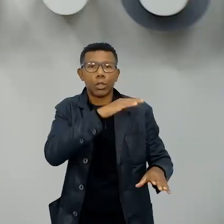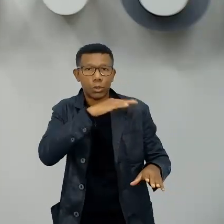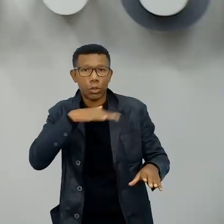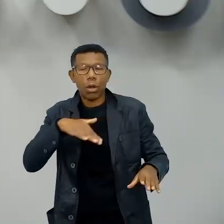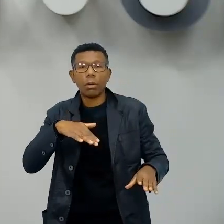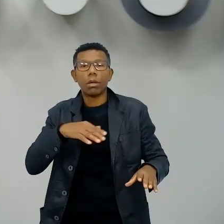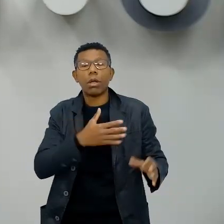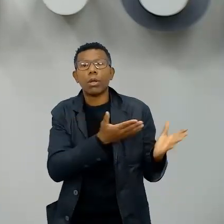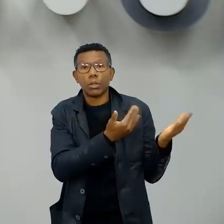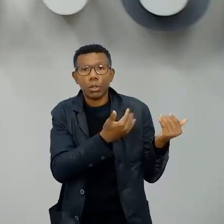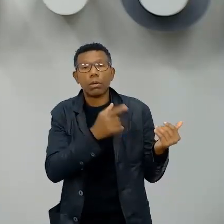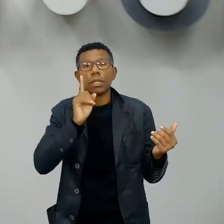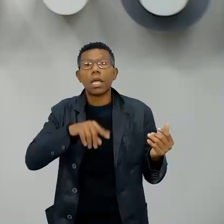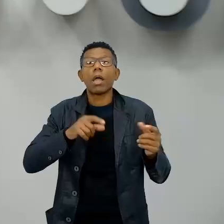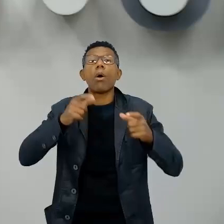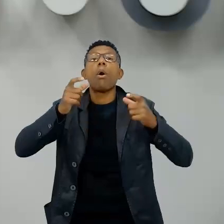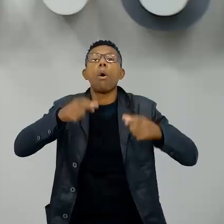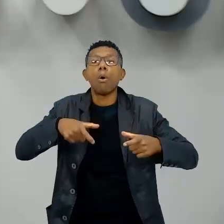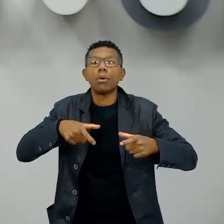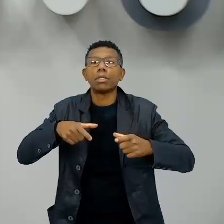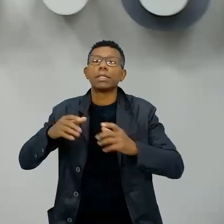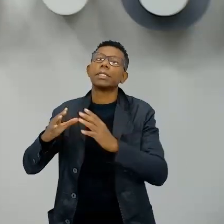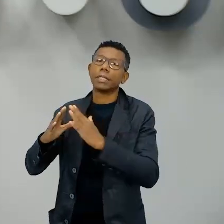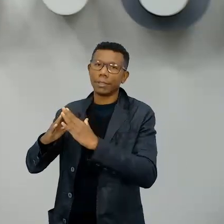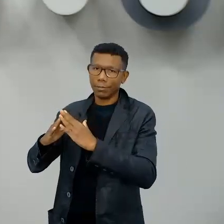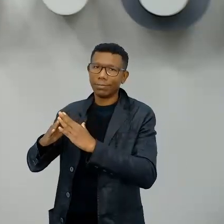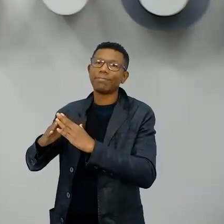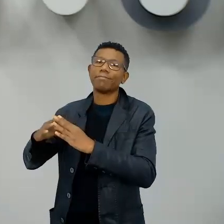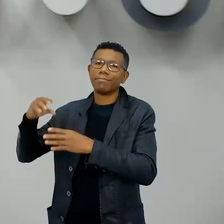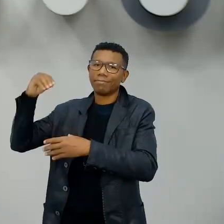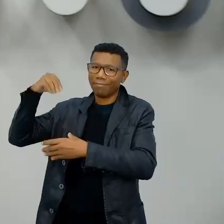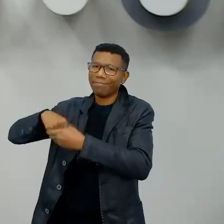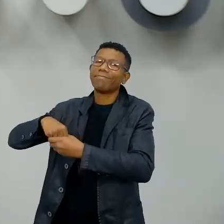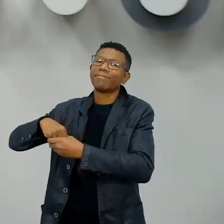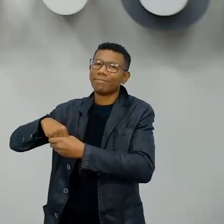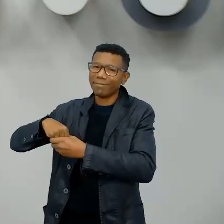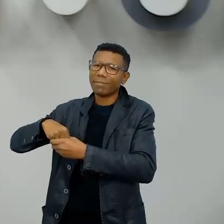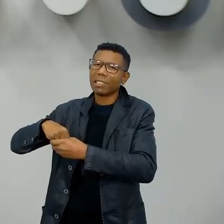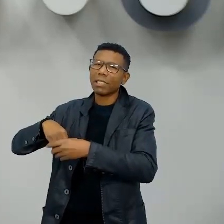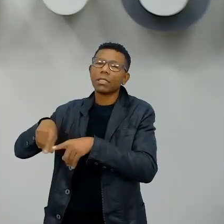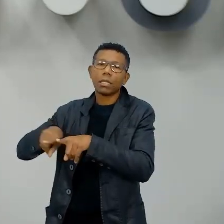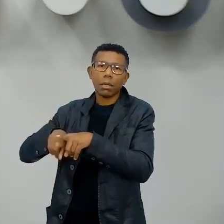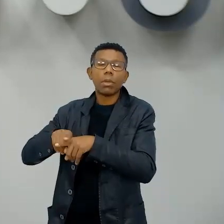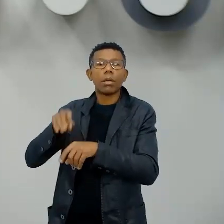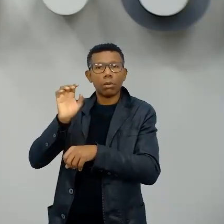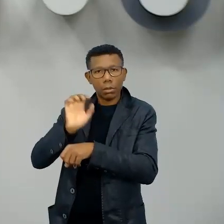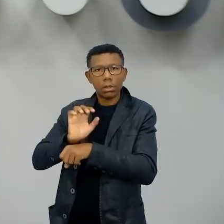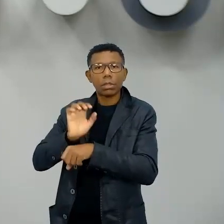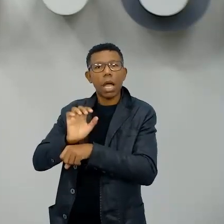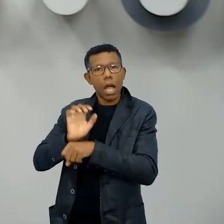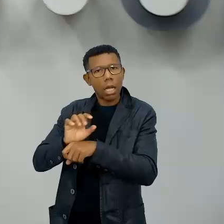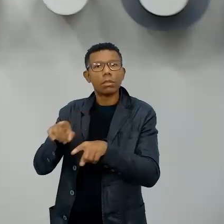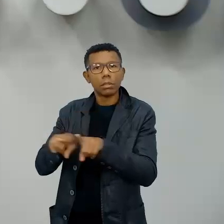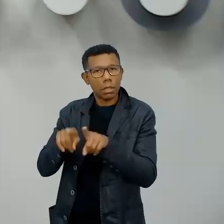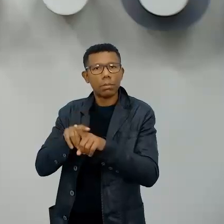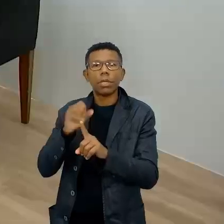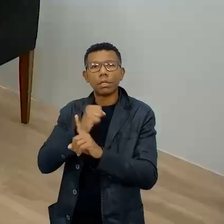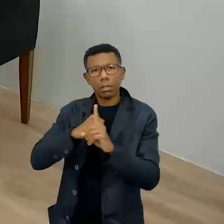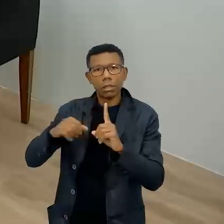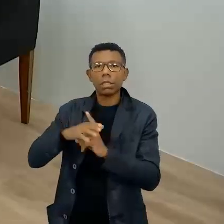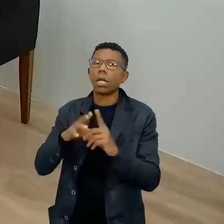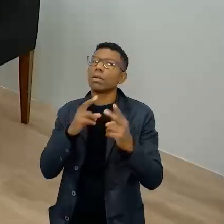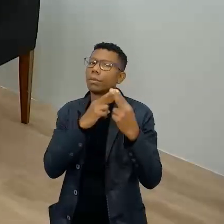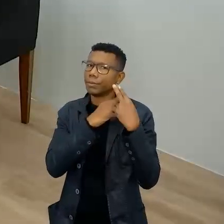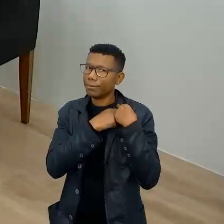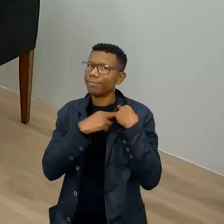casa. Então é uma responsabilidade muito grande do Estado, é uma responsabilidade de toda a sociedade. Isso,